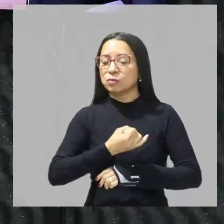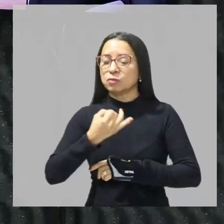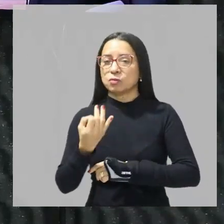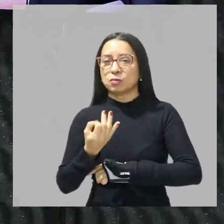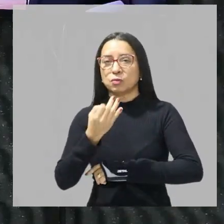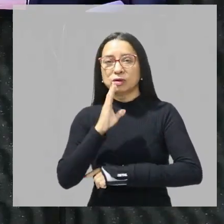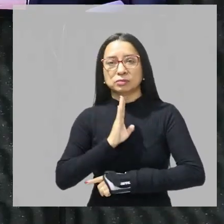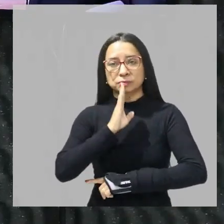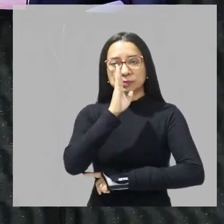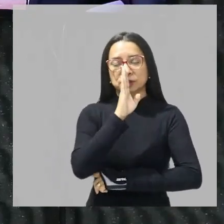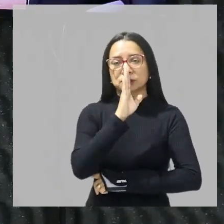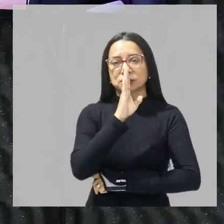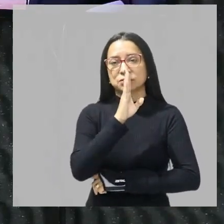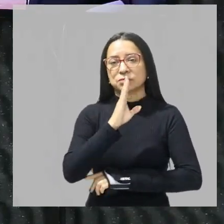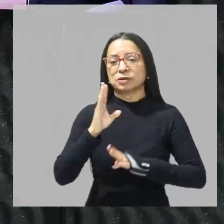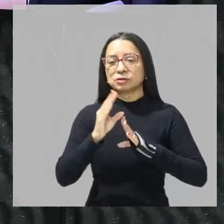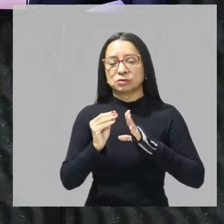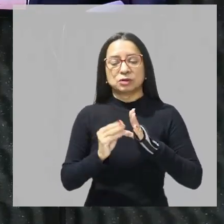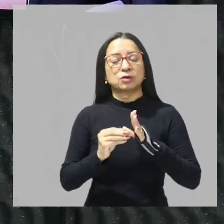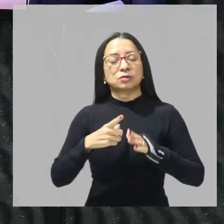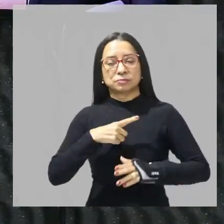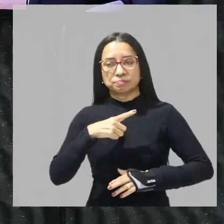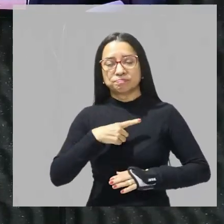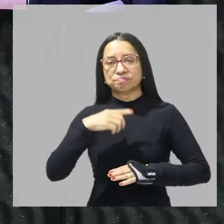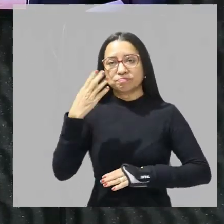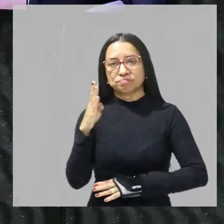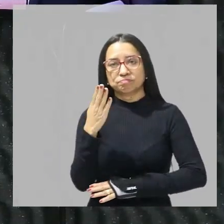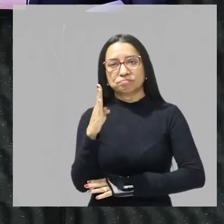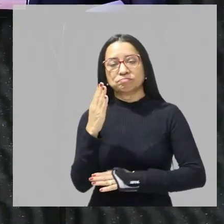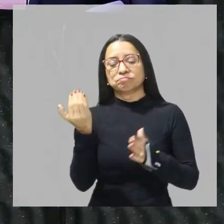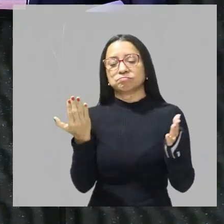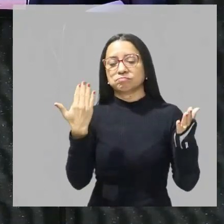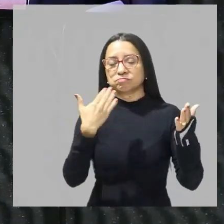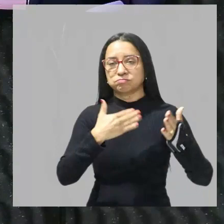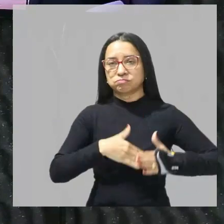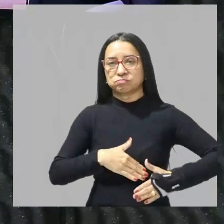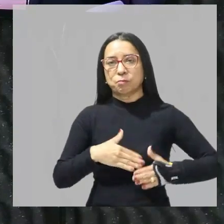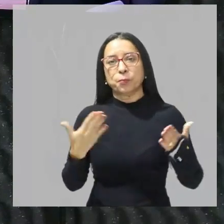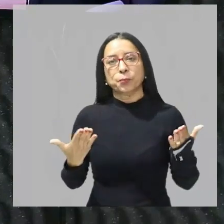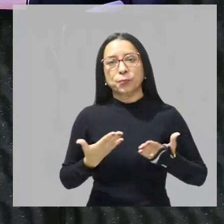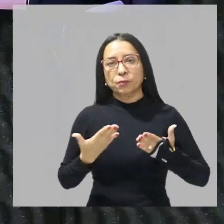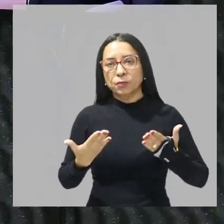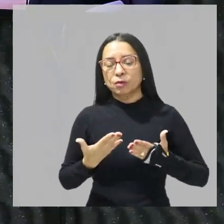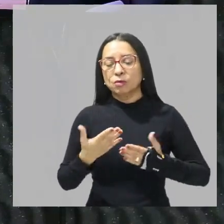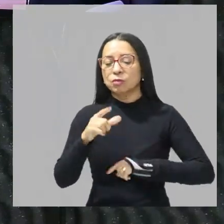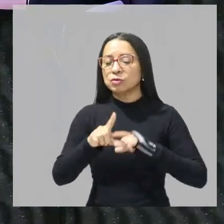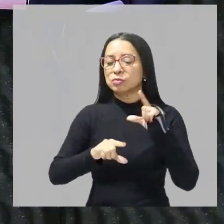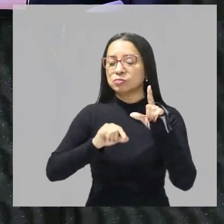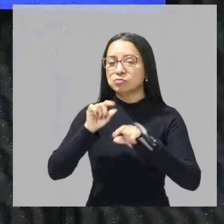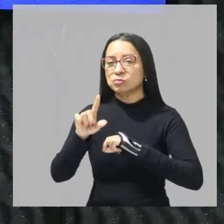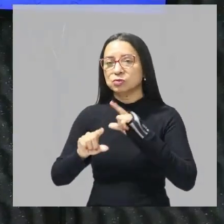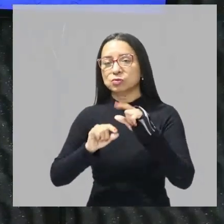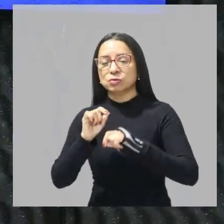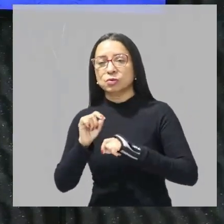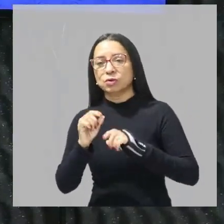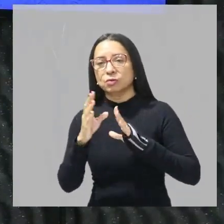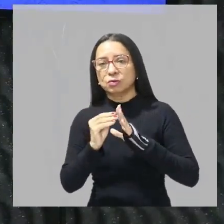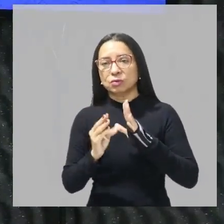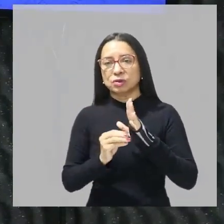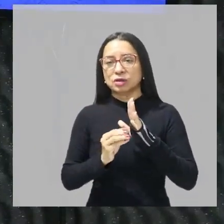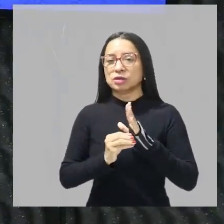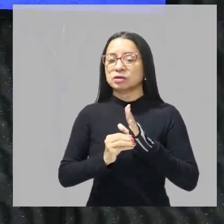principais conteúdos que caem de biologia nessas provas. E hoje eu selecionei o conteúdo, tá, pessoal,